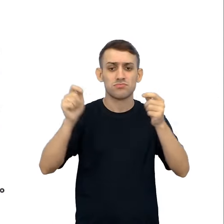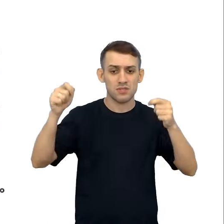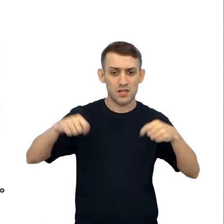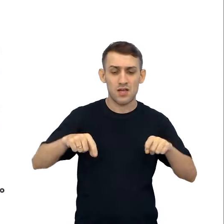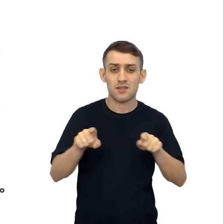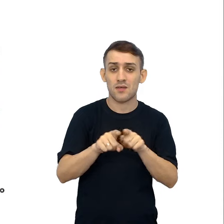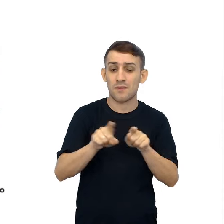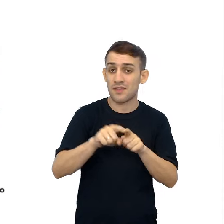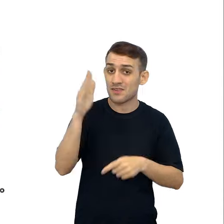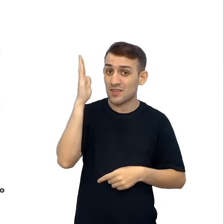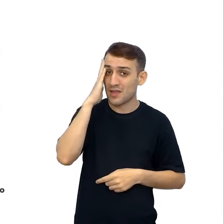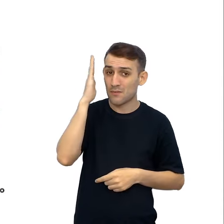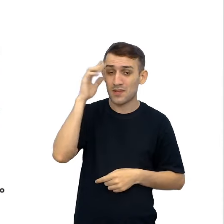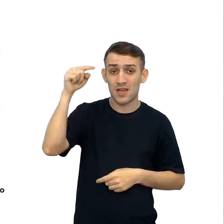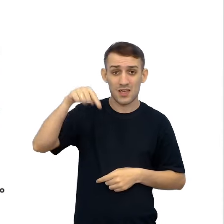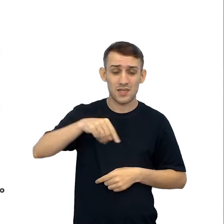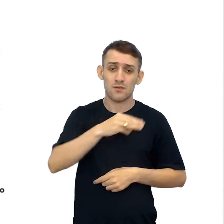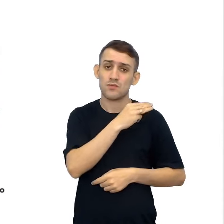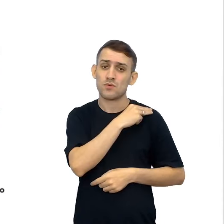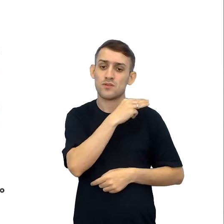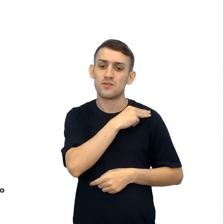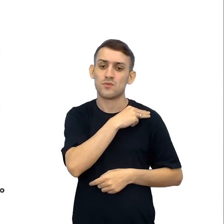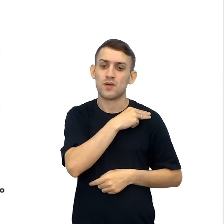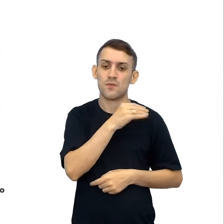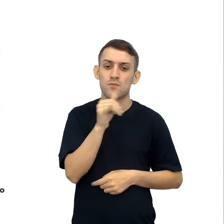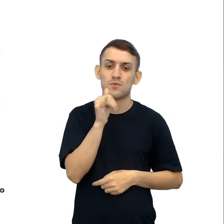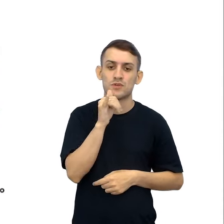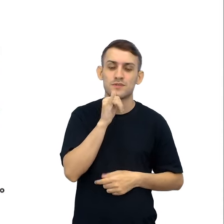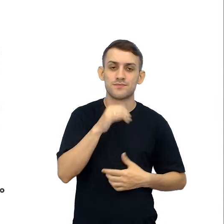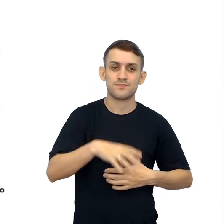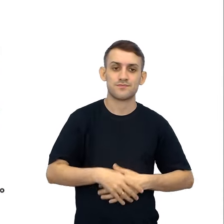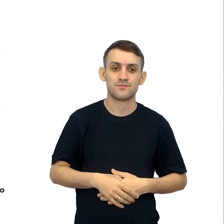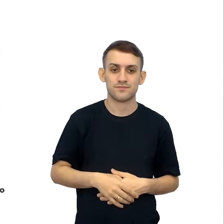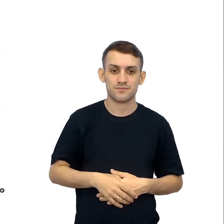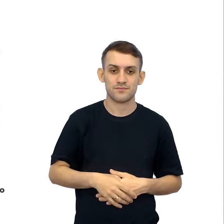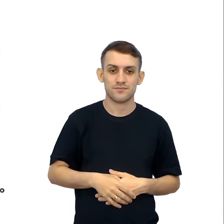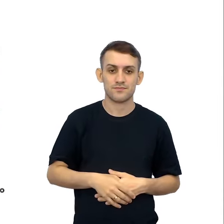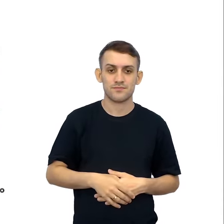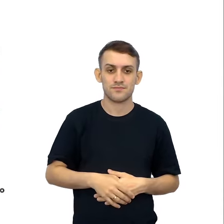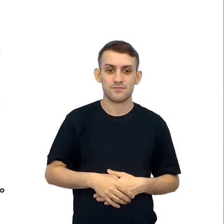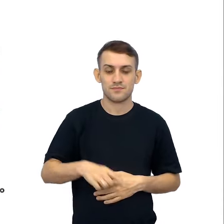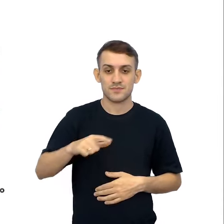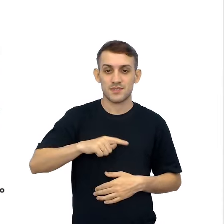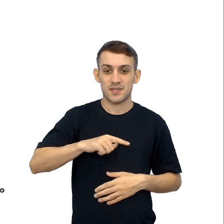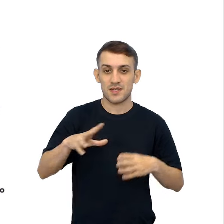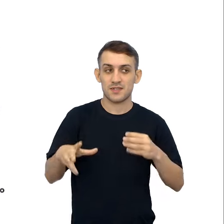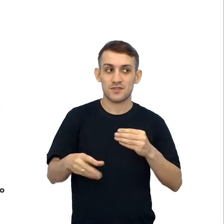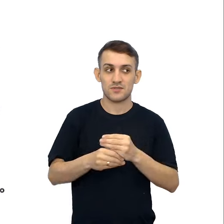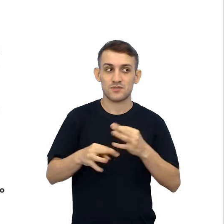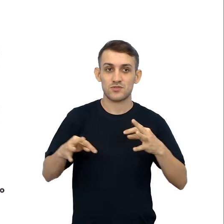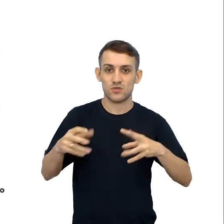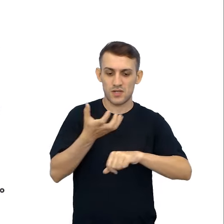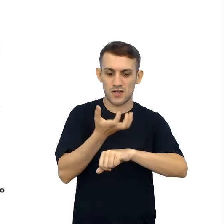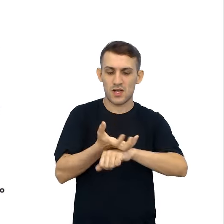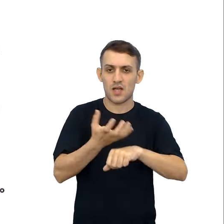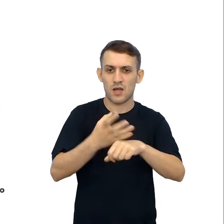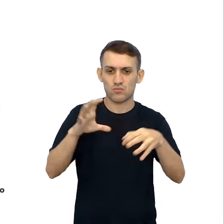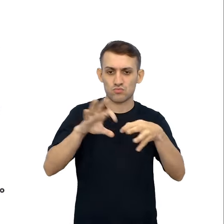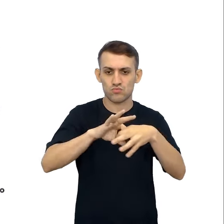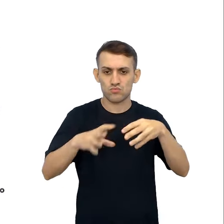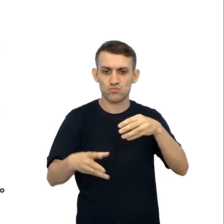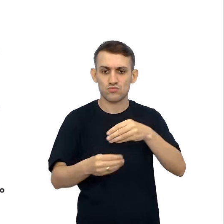considerando que aqui no ensino médio, né, gente, colegas, a integração entre os componentes aí,